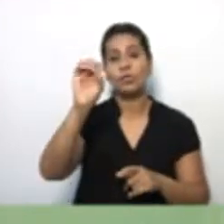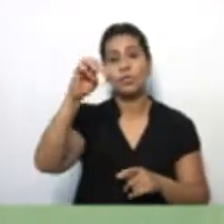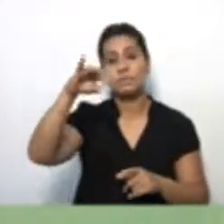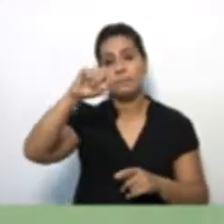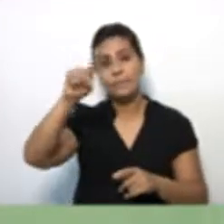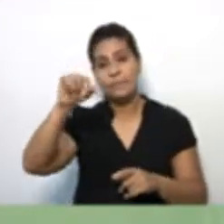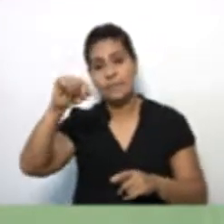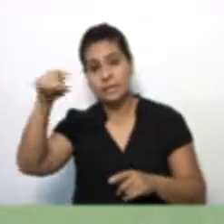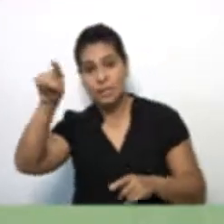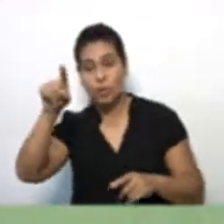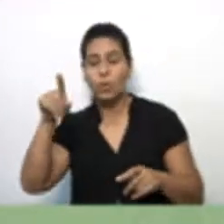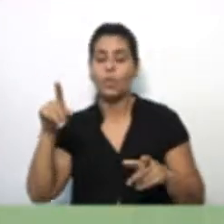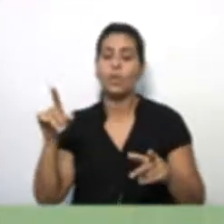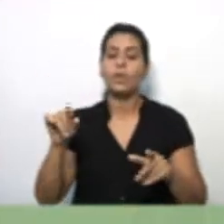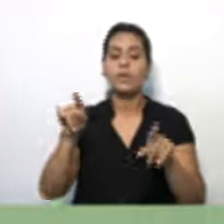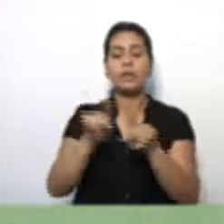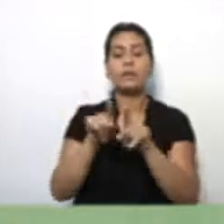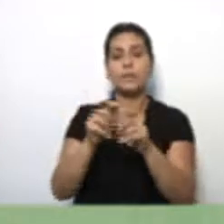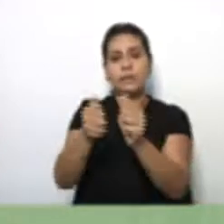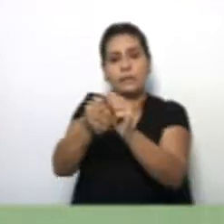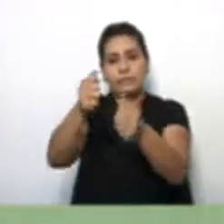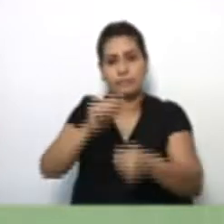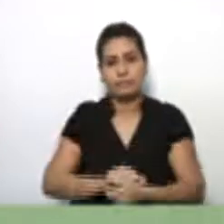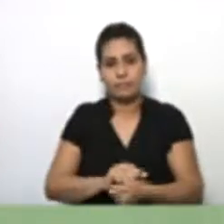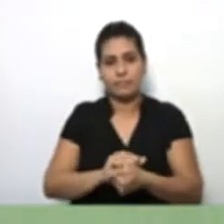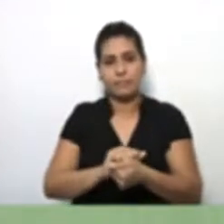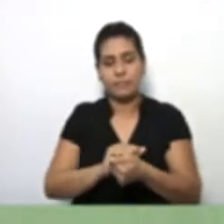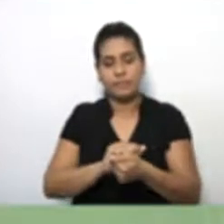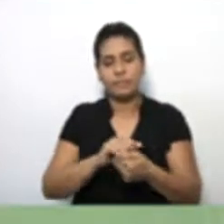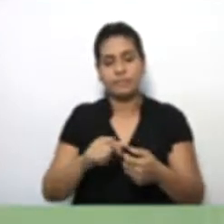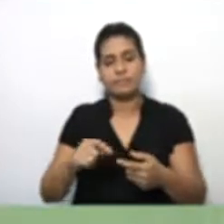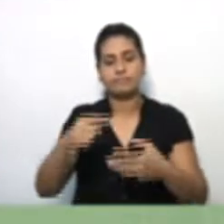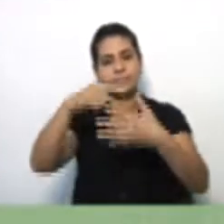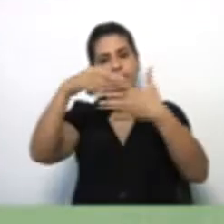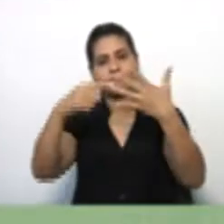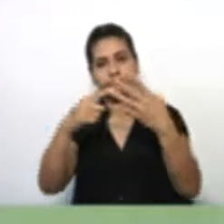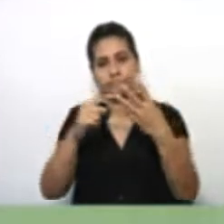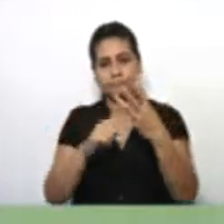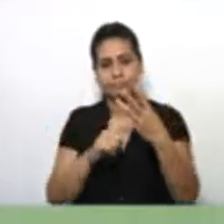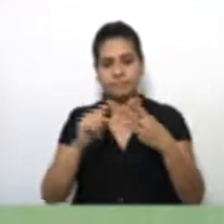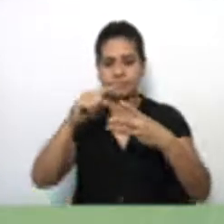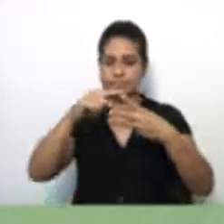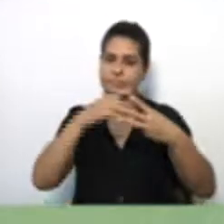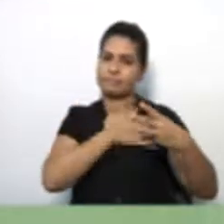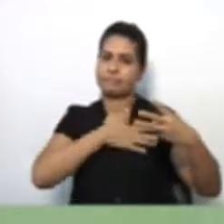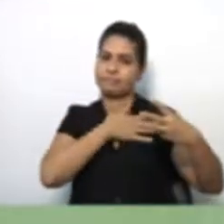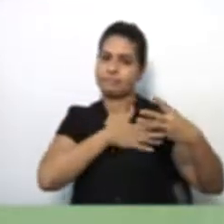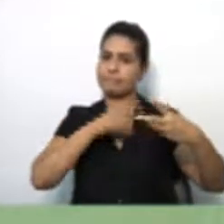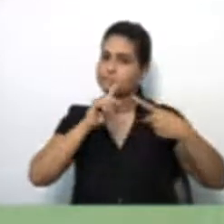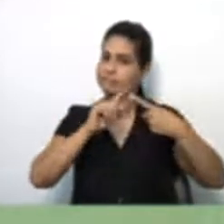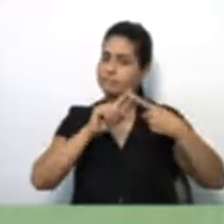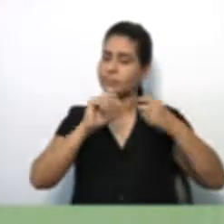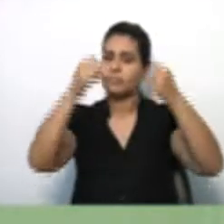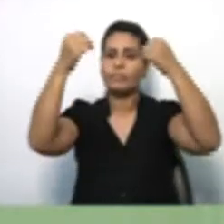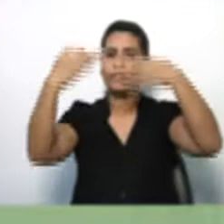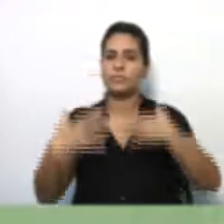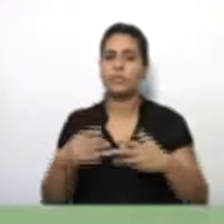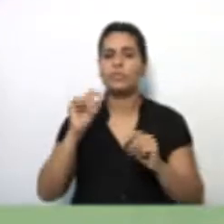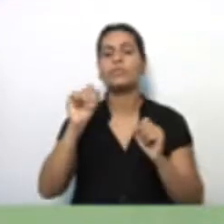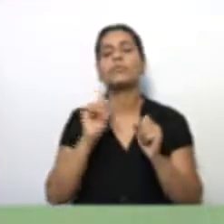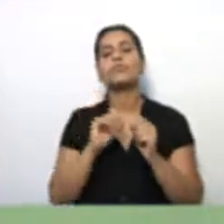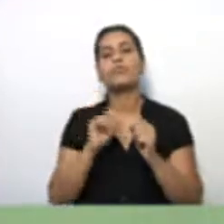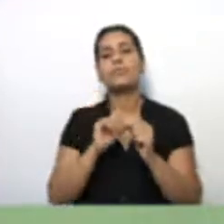otimização e a filosofia da adaptação. Vamos ver aqui cada uma delas. A da satisfação, então, caracteriza-se por fazer o